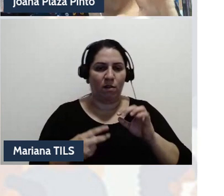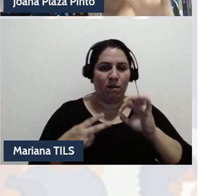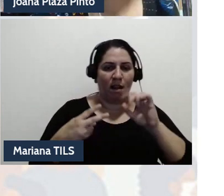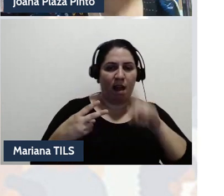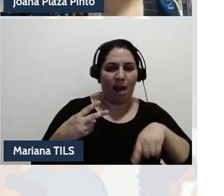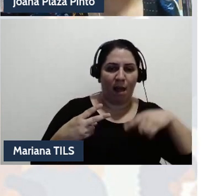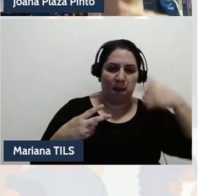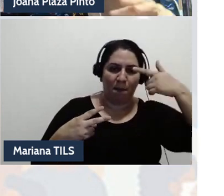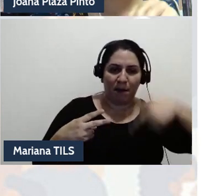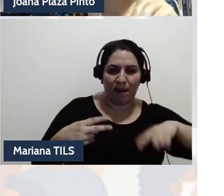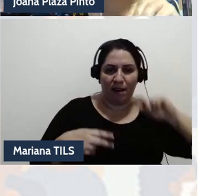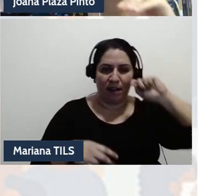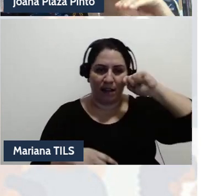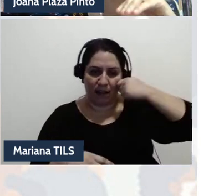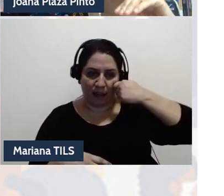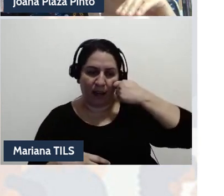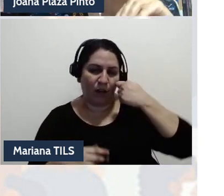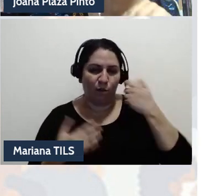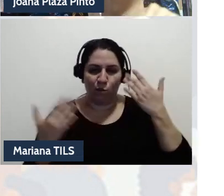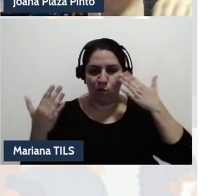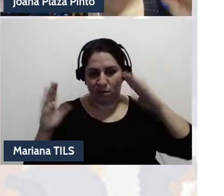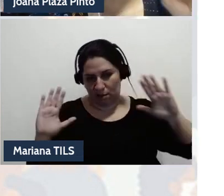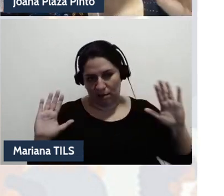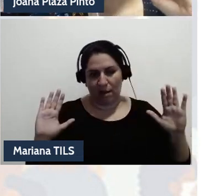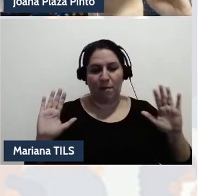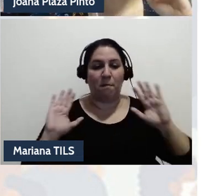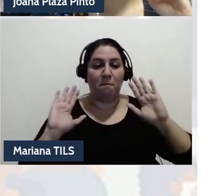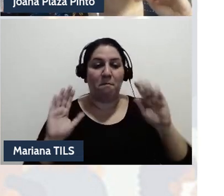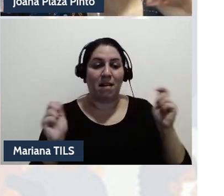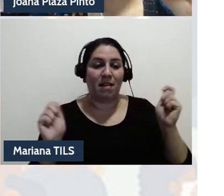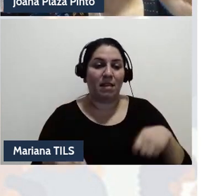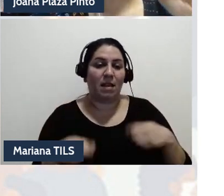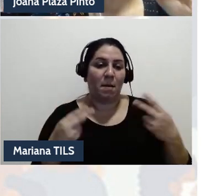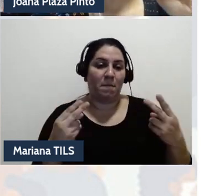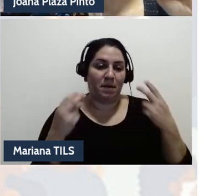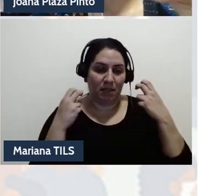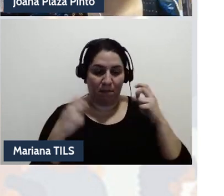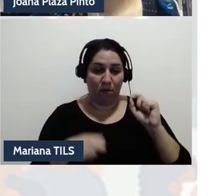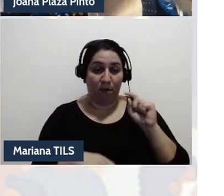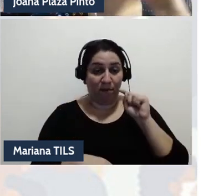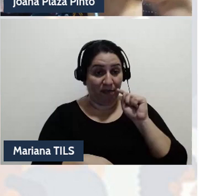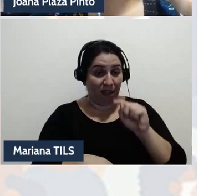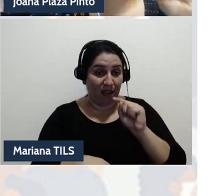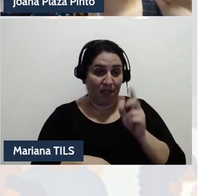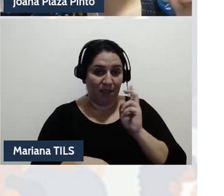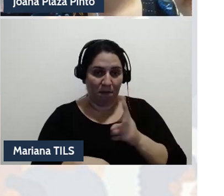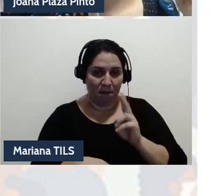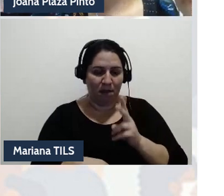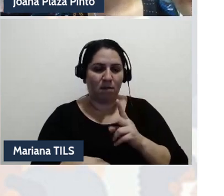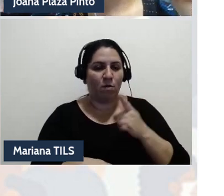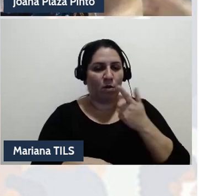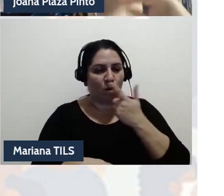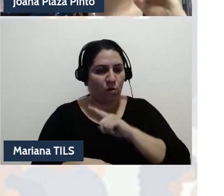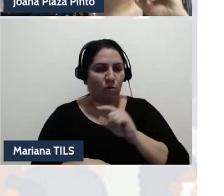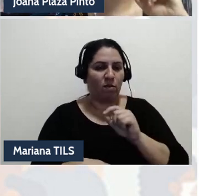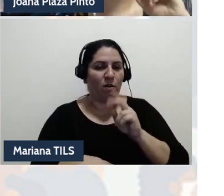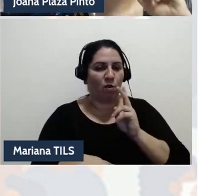branco. Mas eu posso ver que aquele grupo continuou